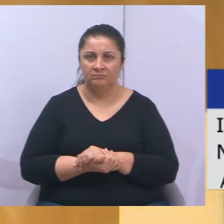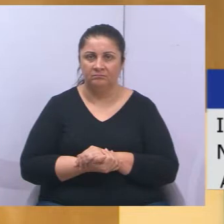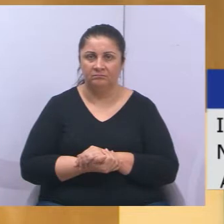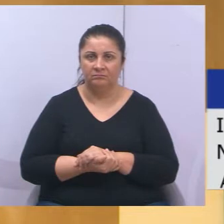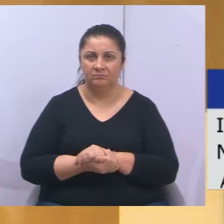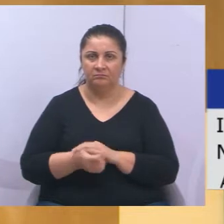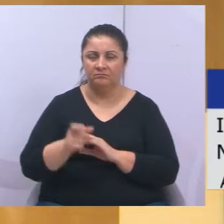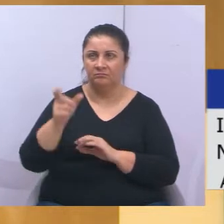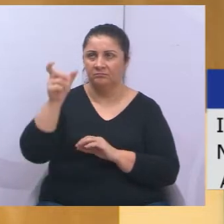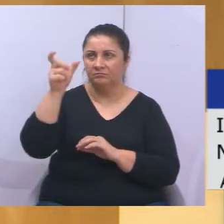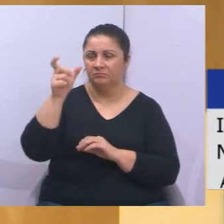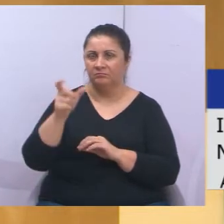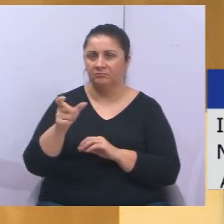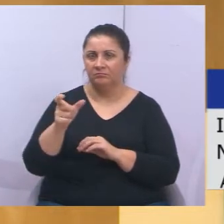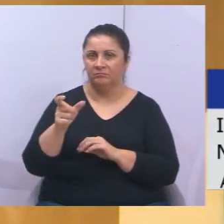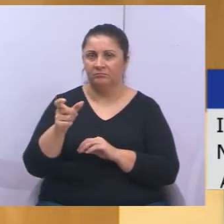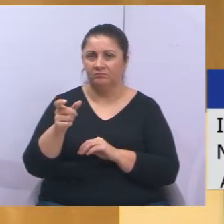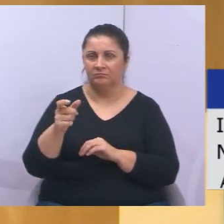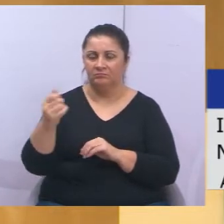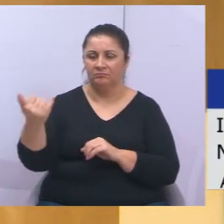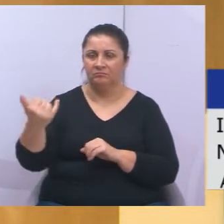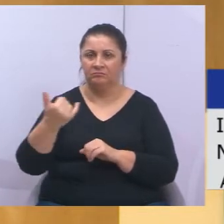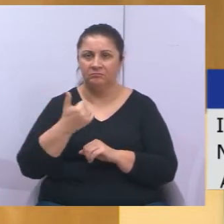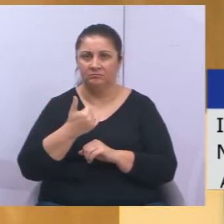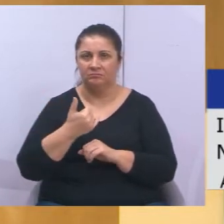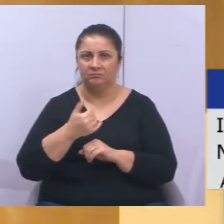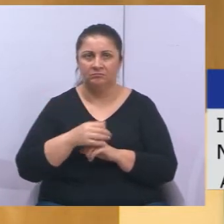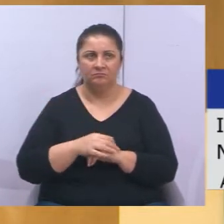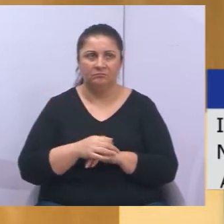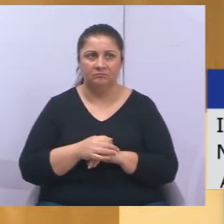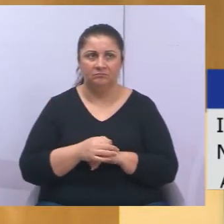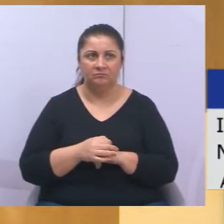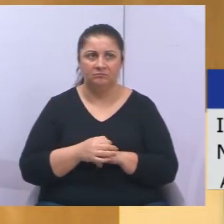pessoa me fala na cidade de Jacareí: